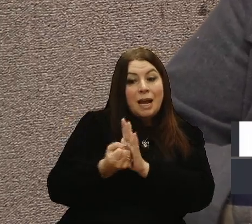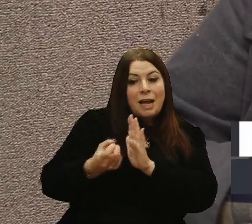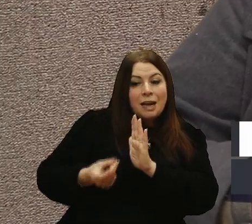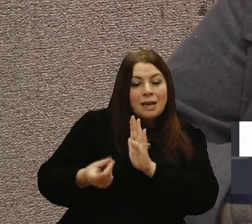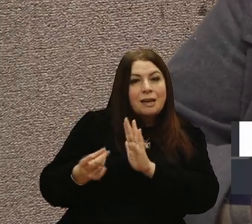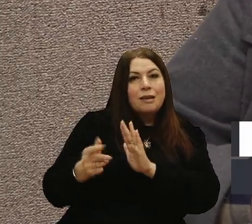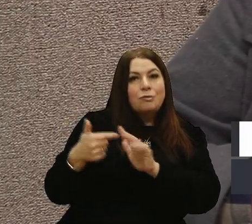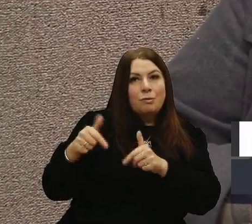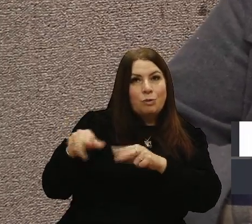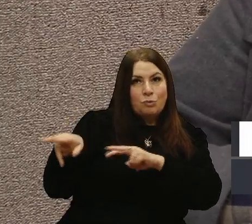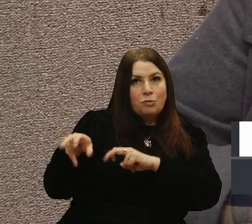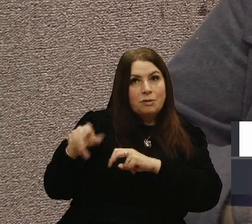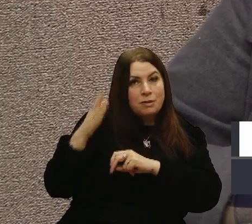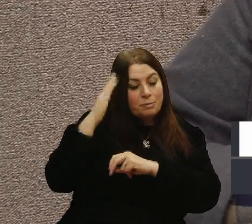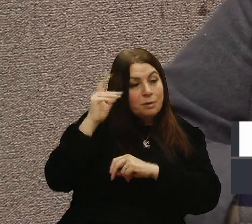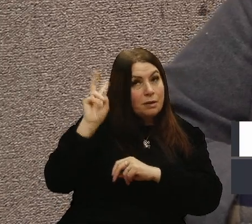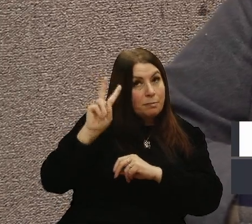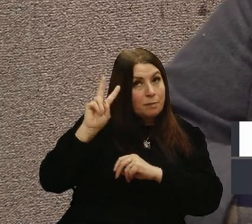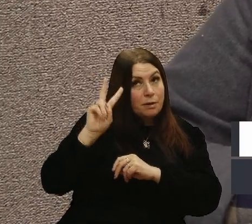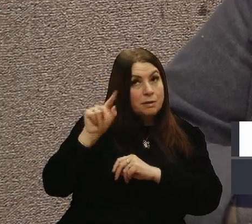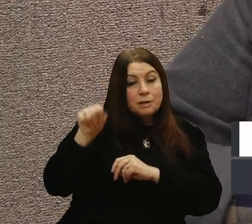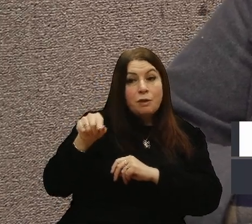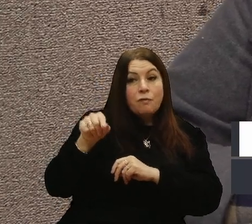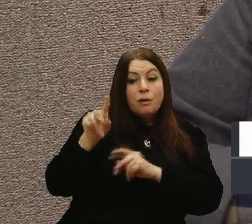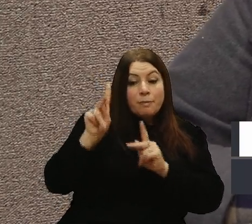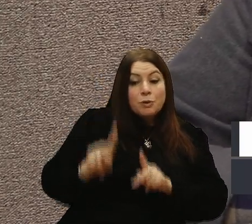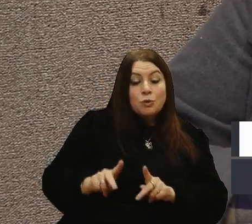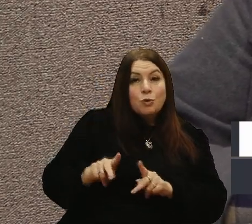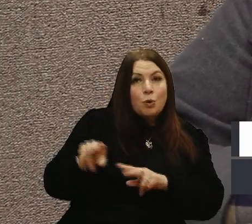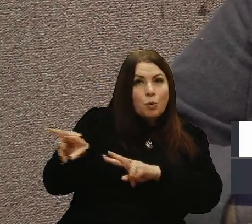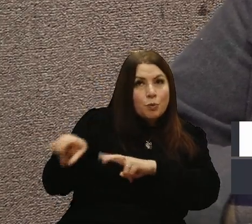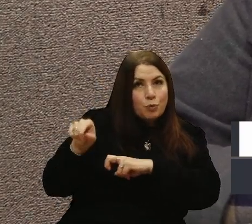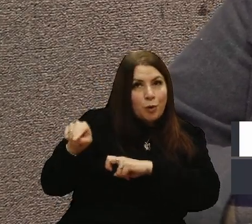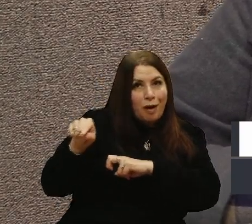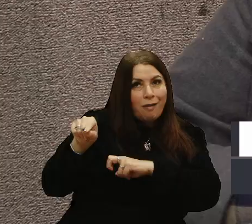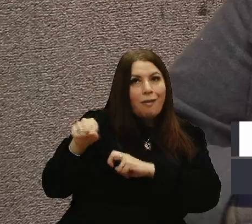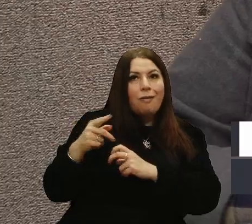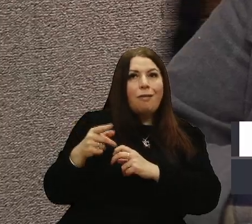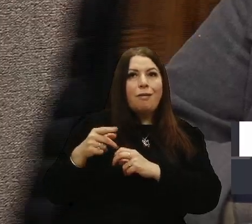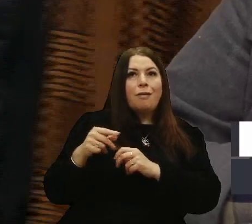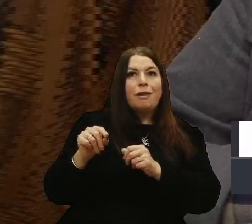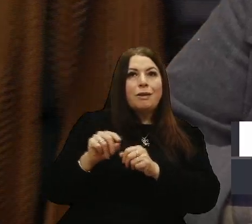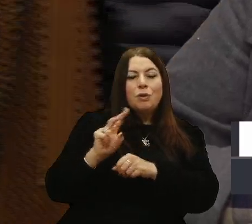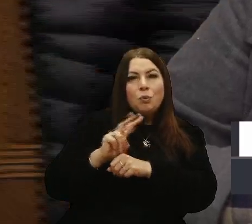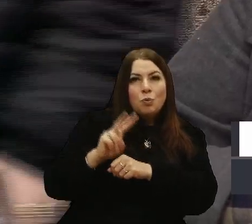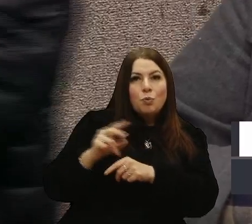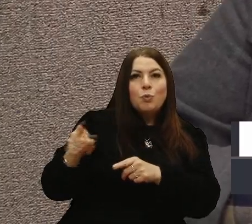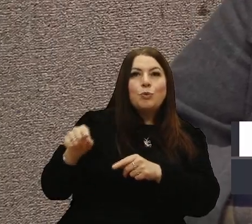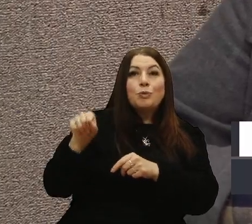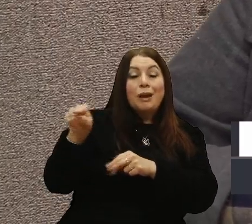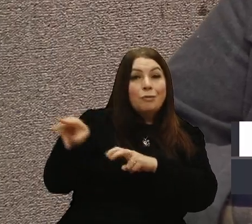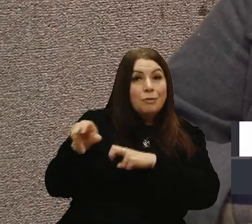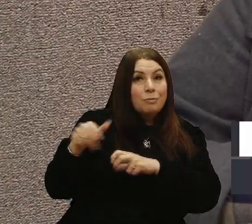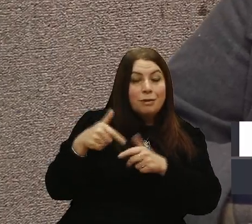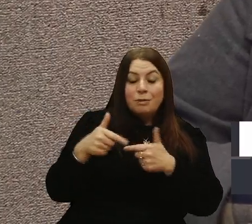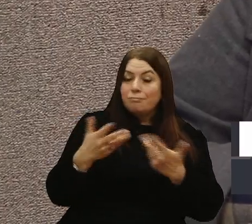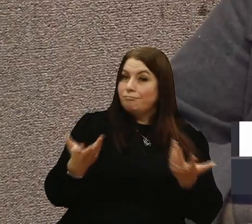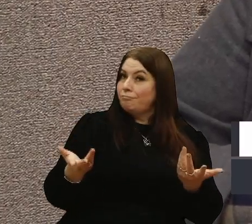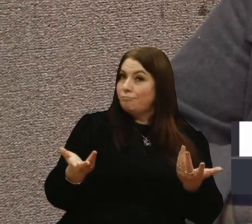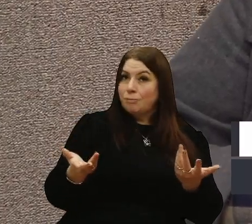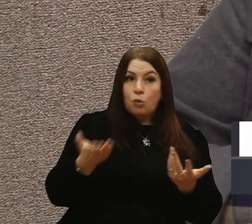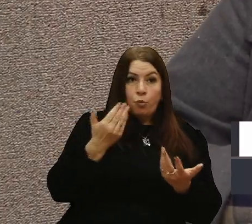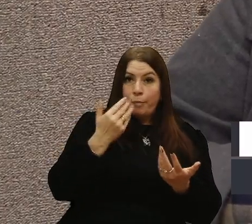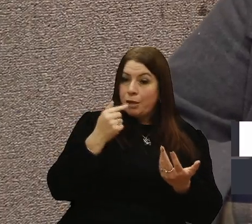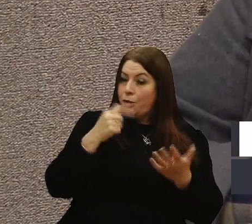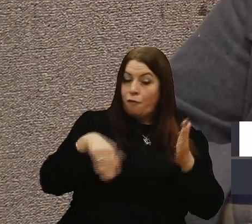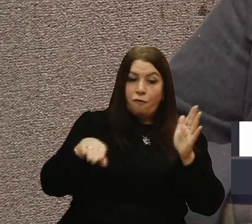rural. A gente sempre tem que lembrar, né? Se não for o produtor rural, se não for o agricultor, se não for o pecuarista, a pessoa que está lá no campo trabalhando, a comida não